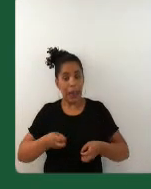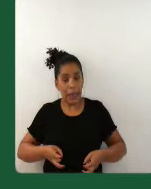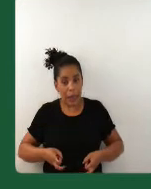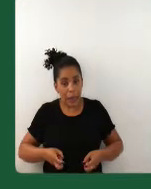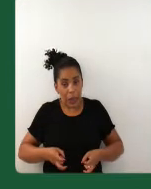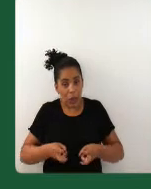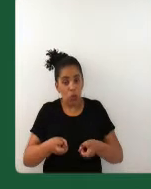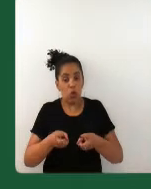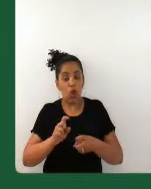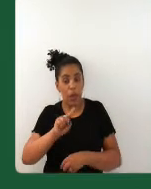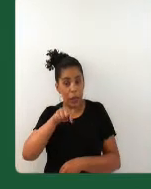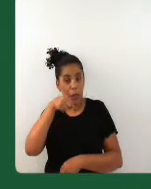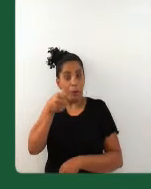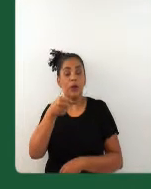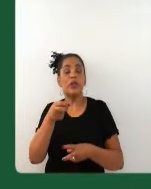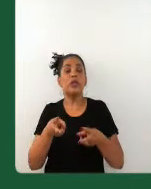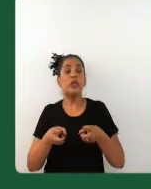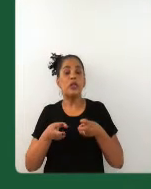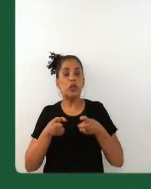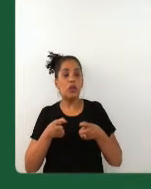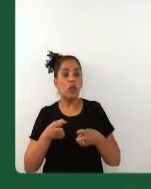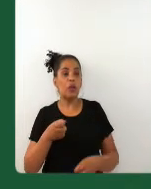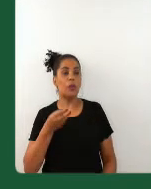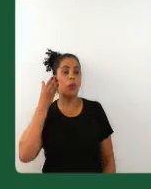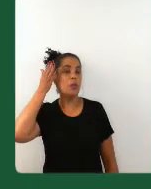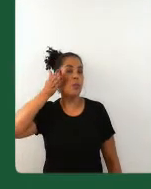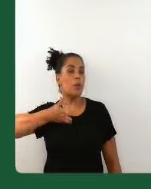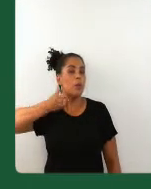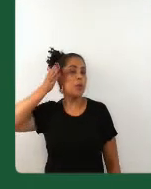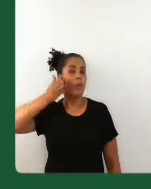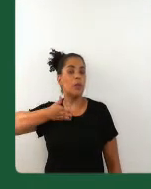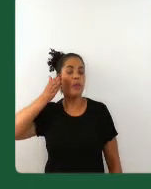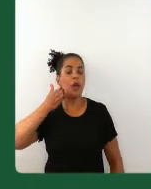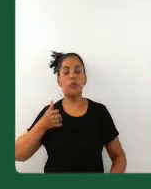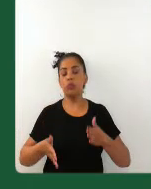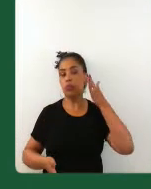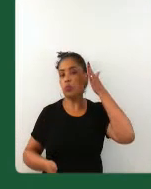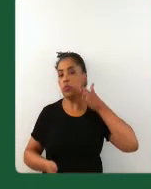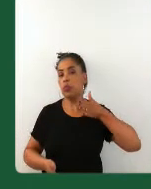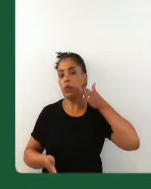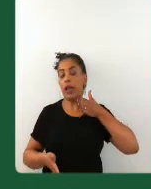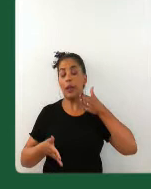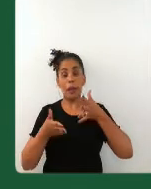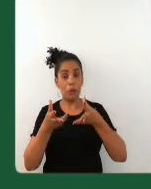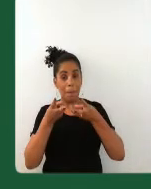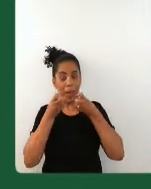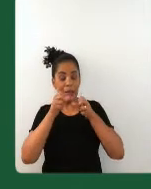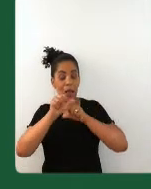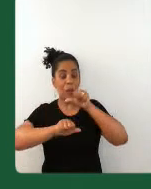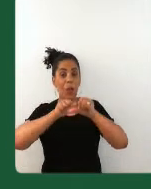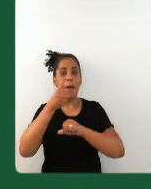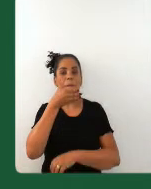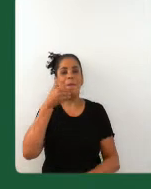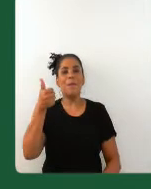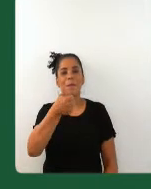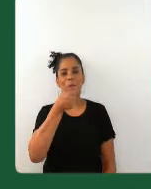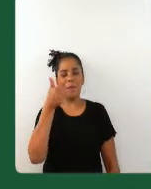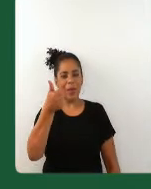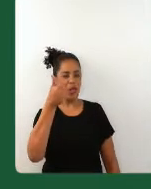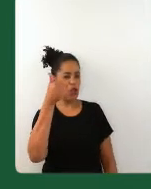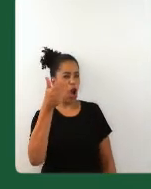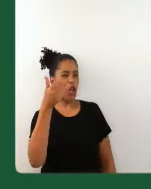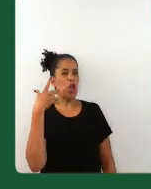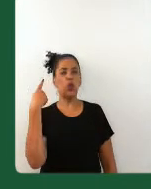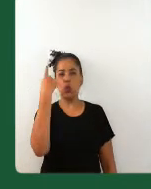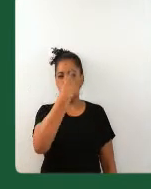visão frontal e perfil dos dois lados, melhorando a circunferência,